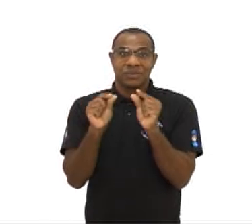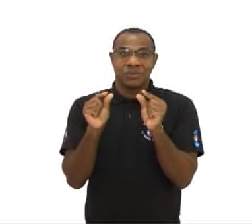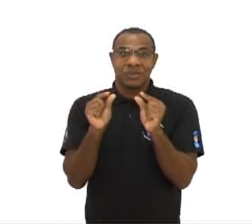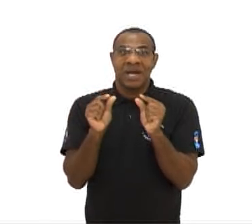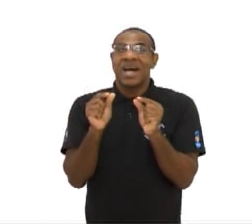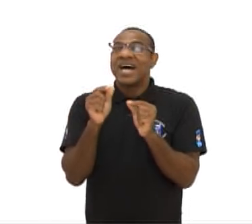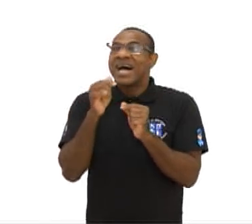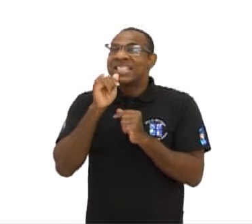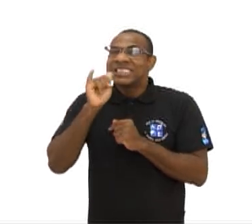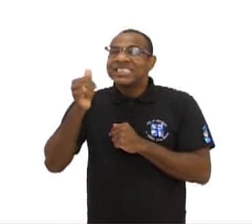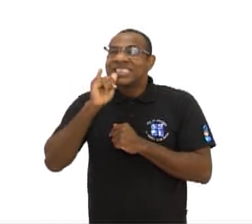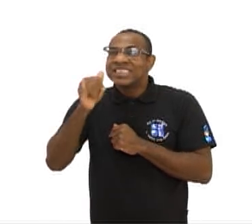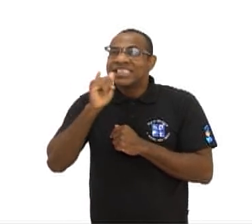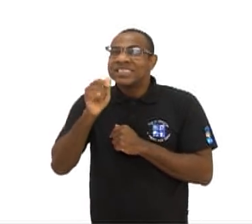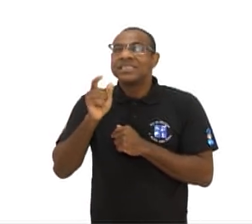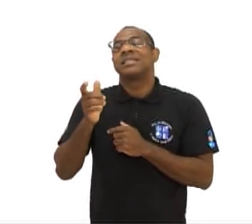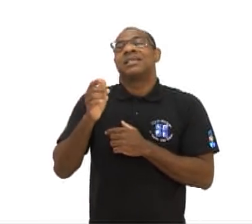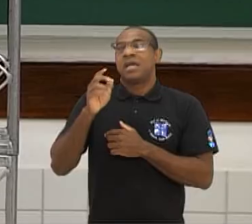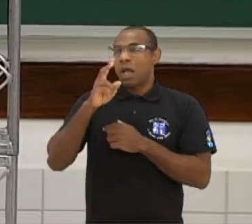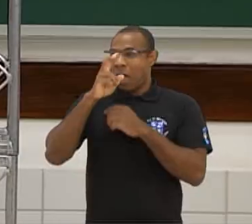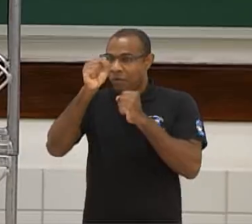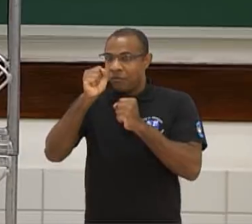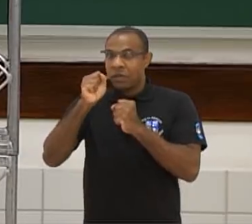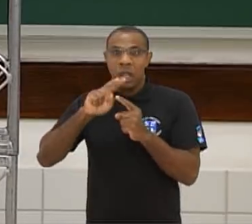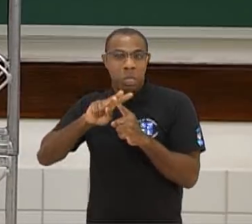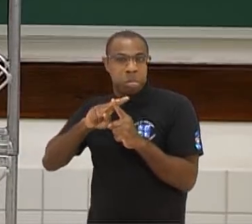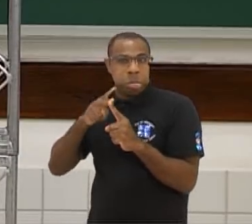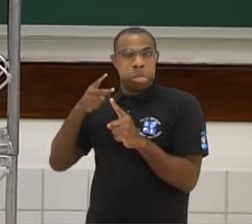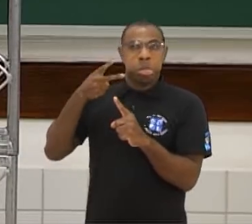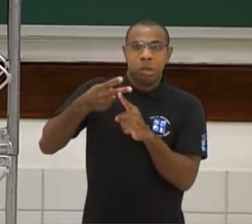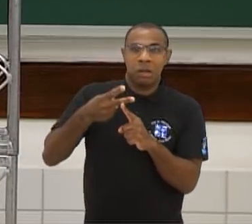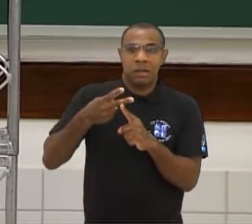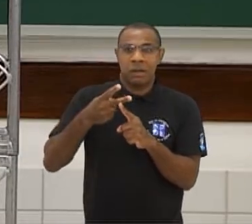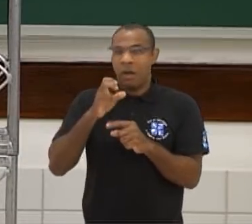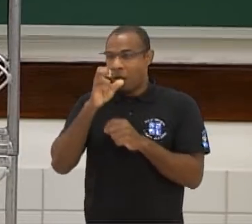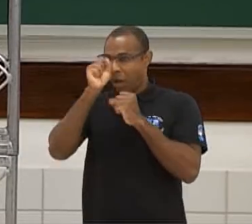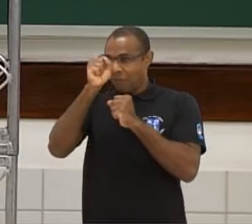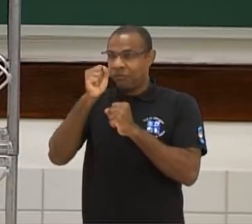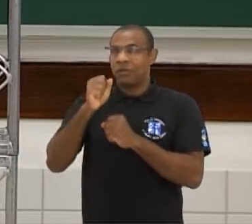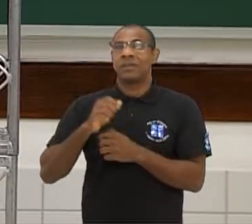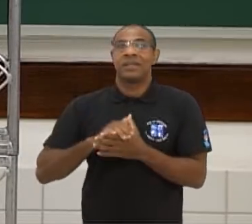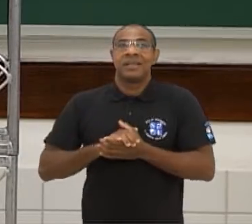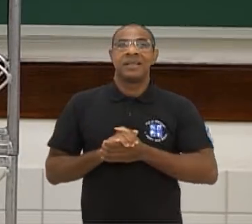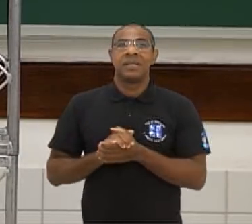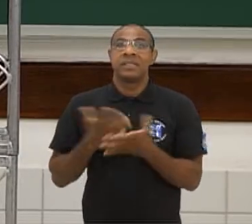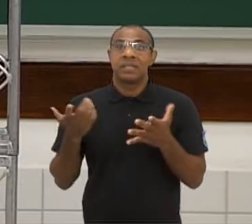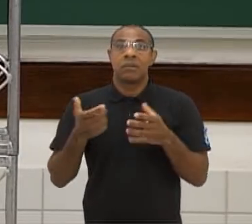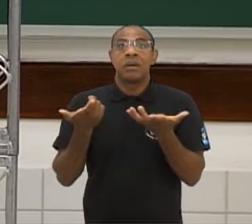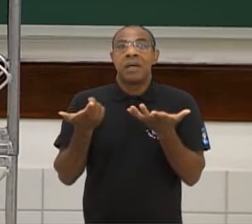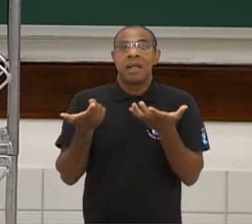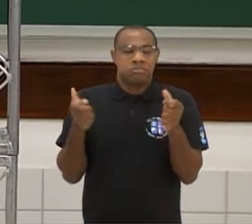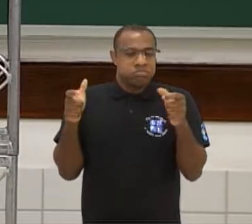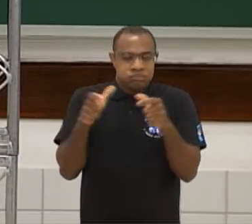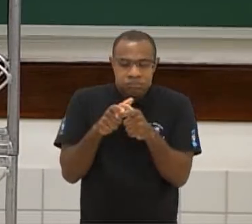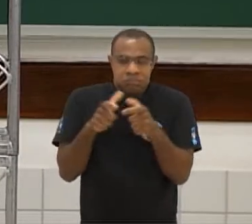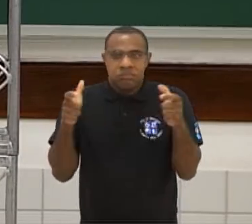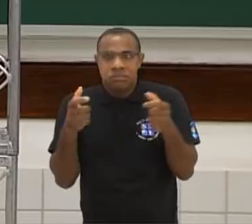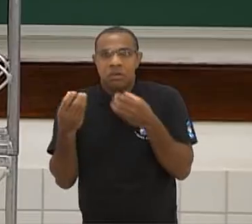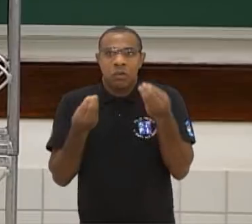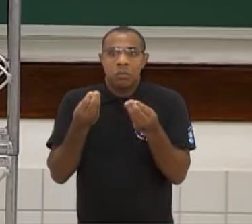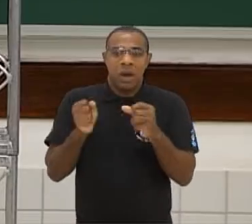resistência dobrará. Mas, professor, não é inversamente proporcional área e